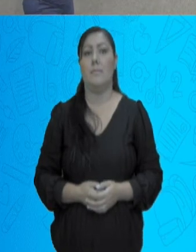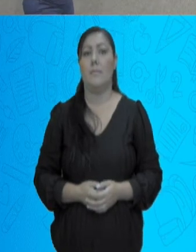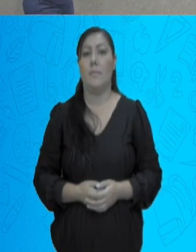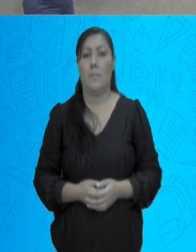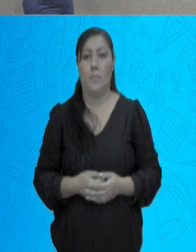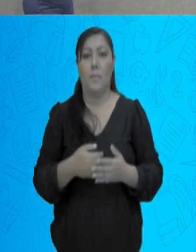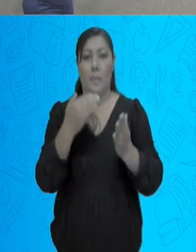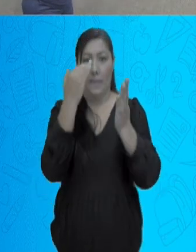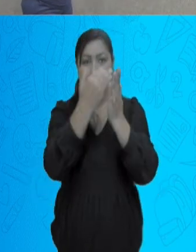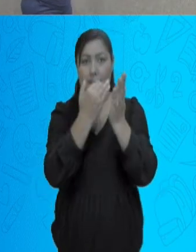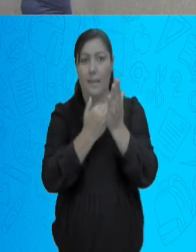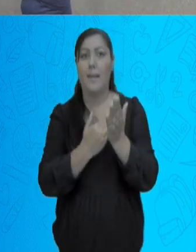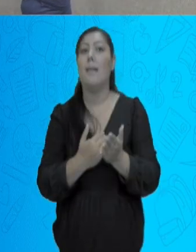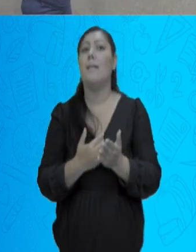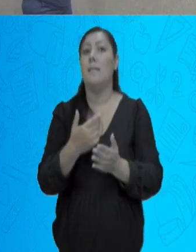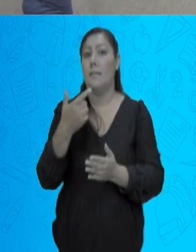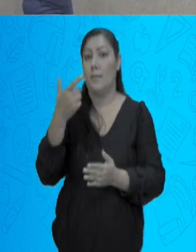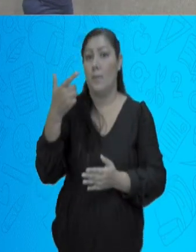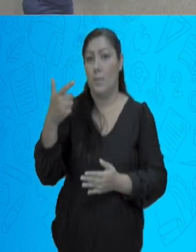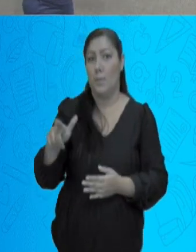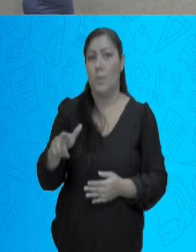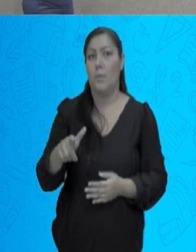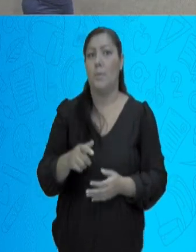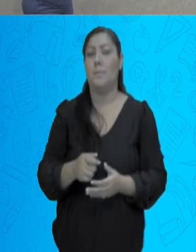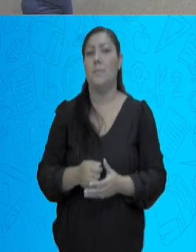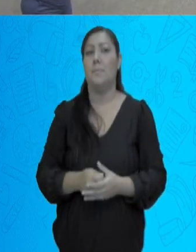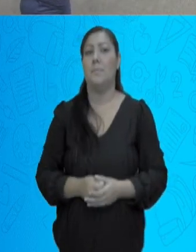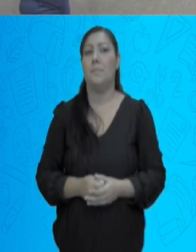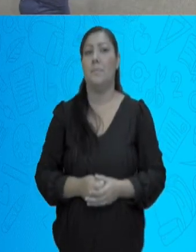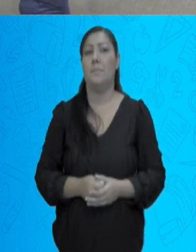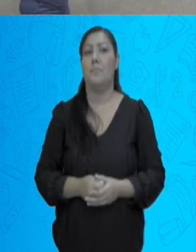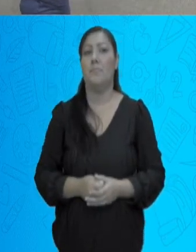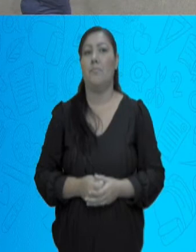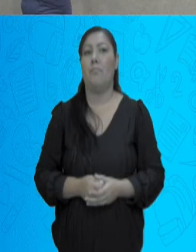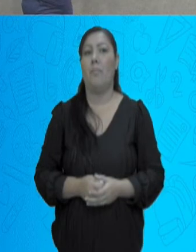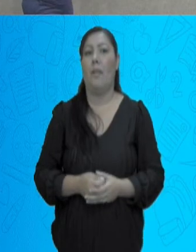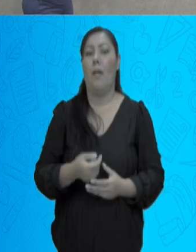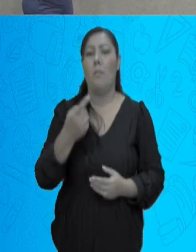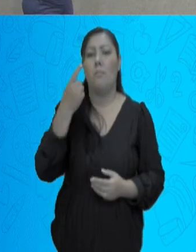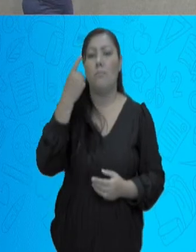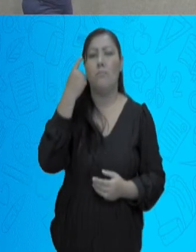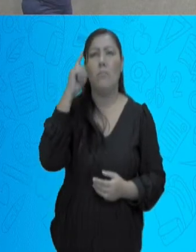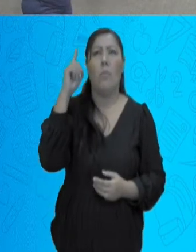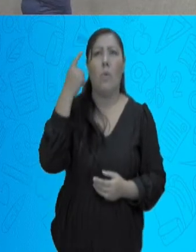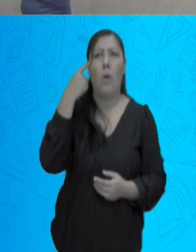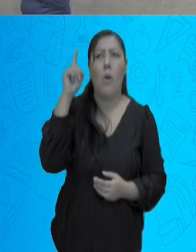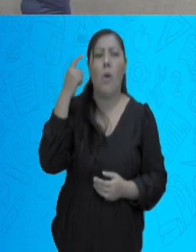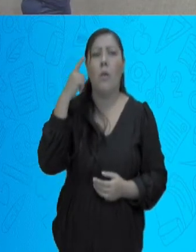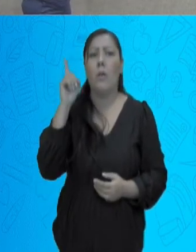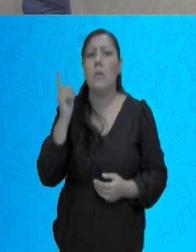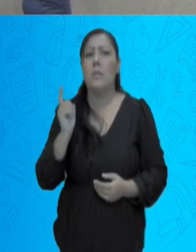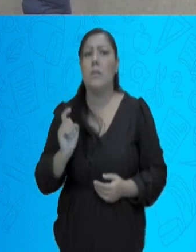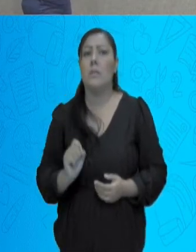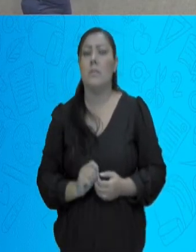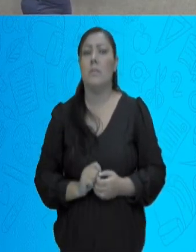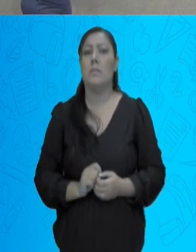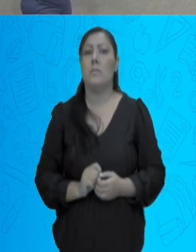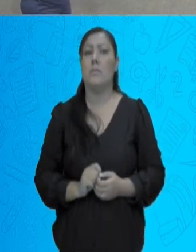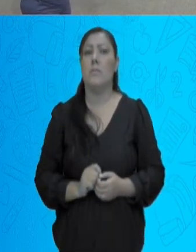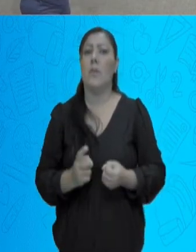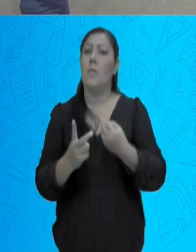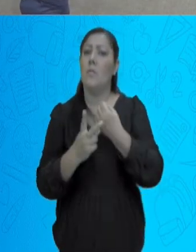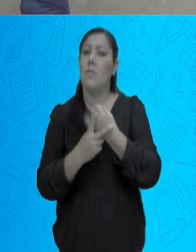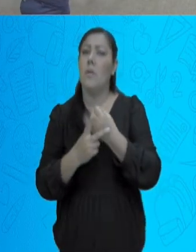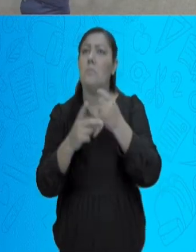Aí tem um modo subjuntivo, que já vai expressar uma dúvida, né? Os verbos conjugados, eles passam